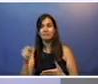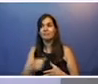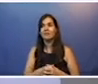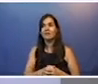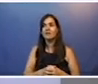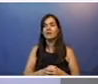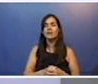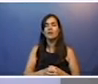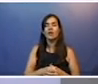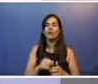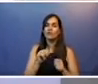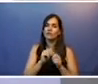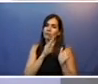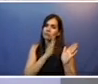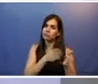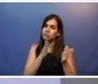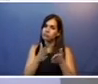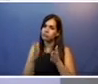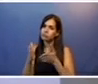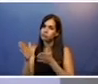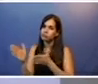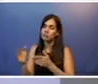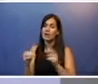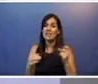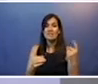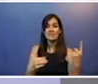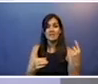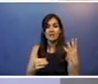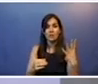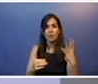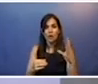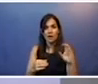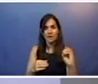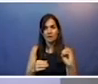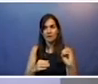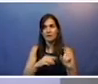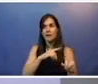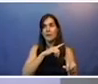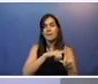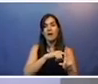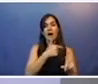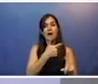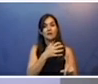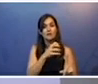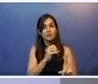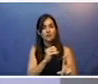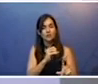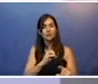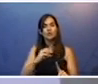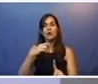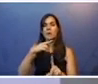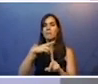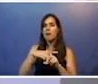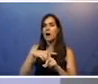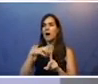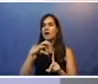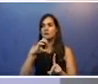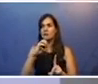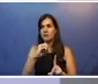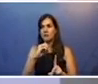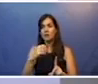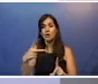140 mais o 20 mais θ é igual a 180. Porque sempre a soma dos três